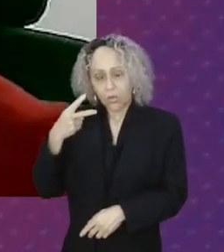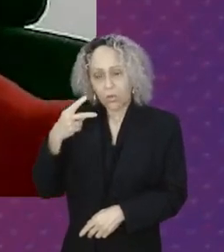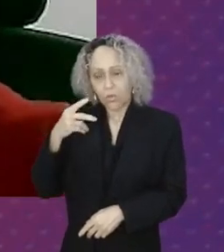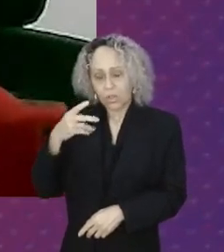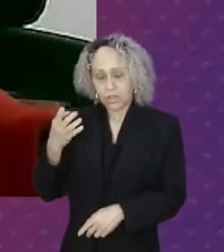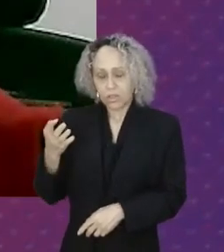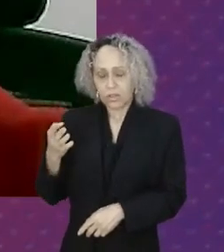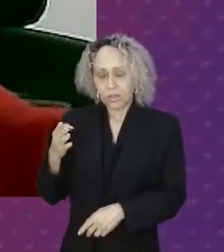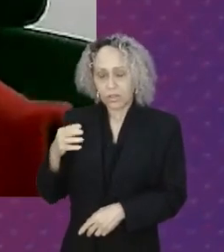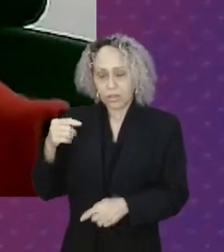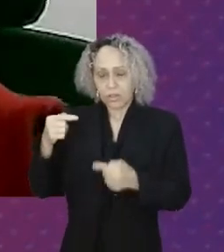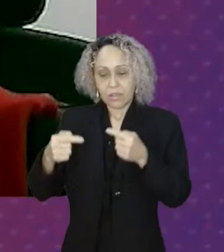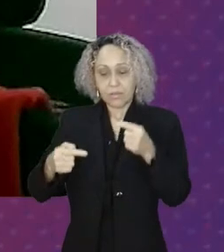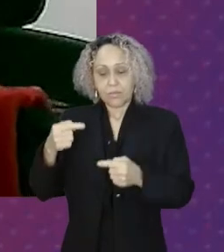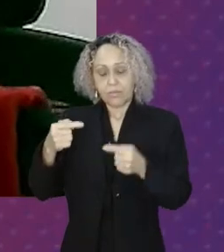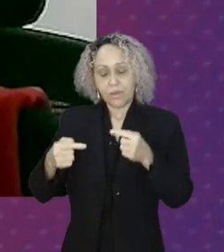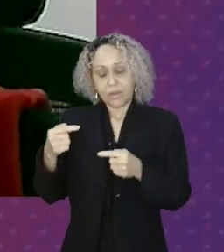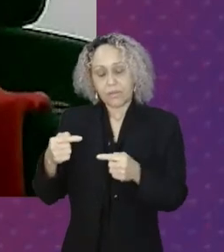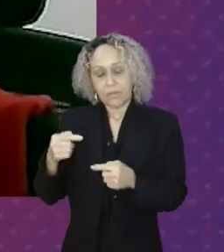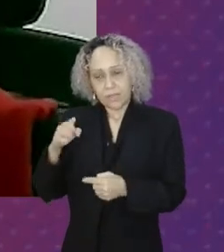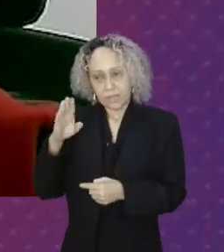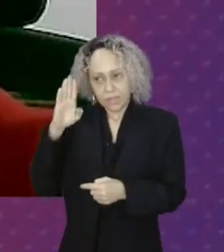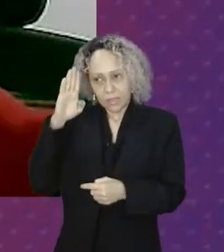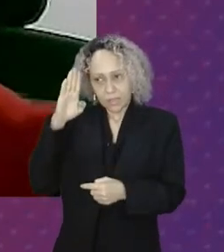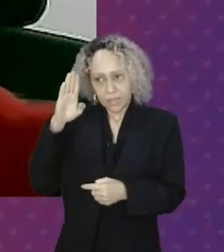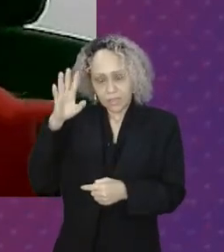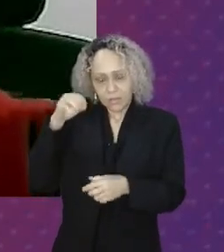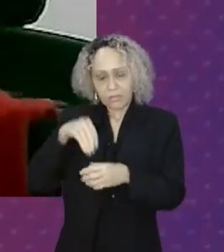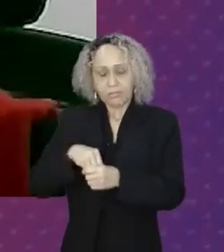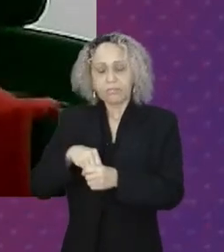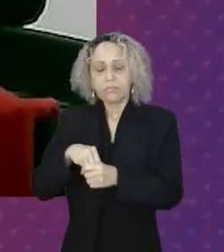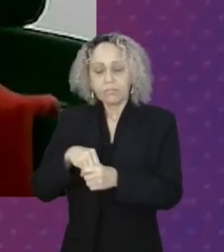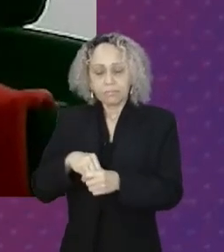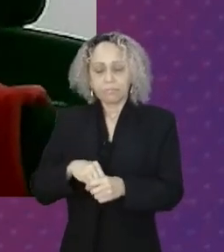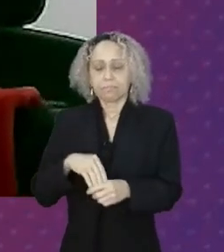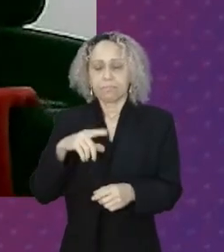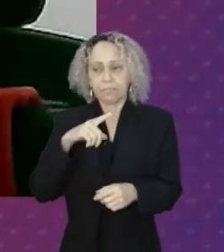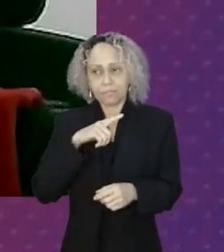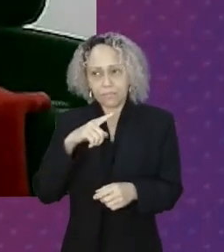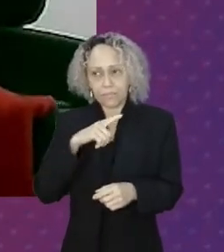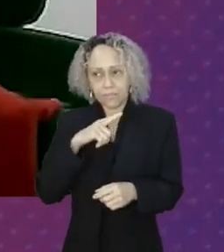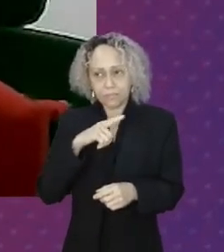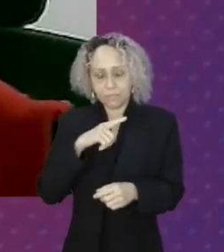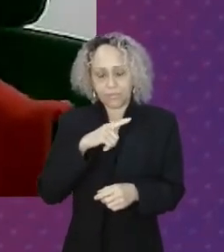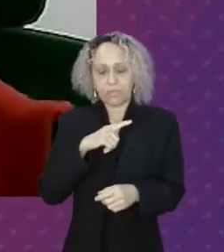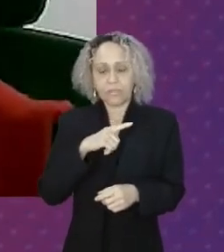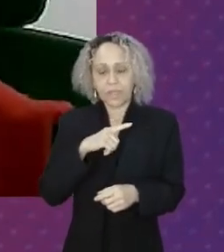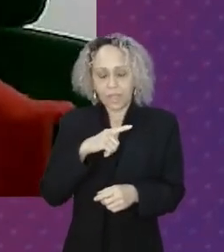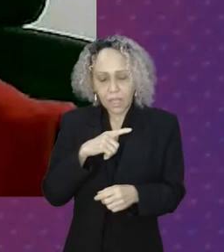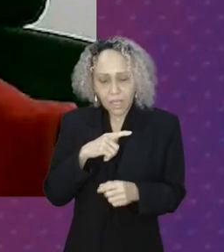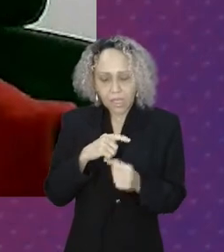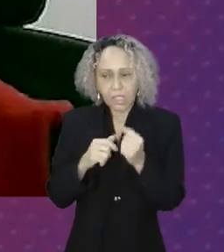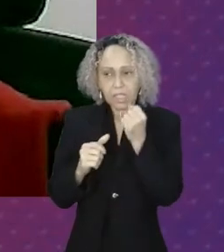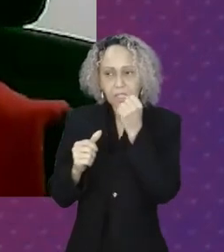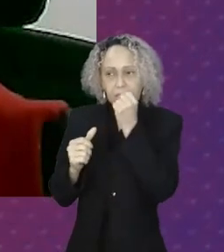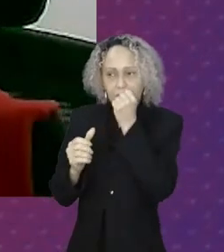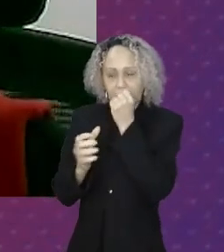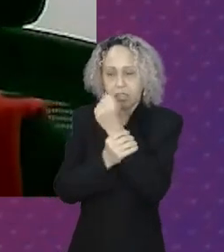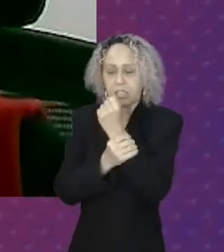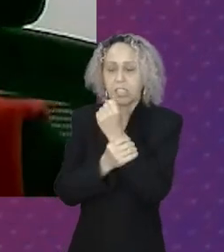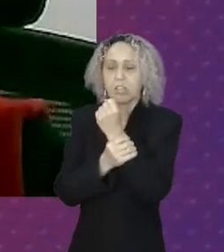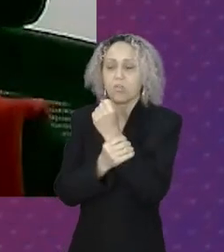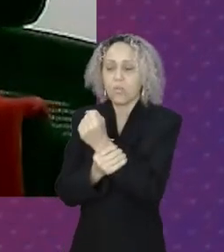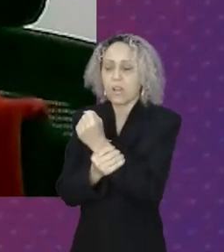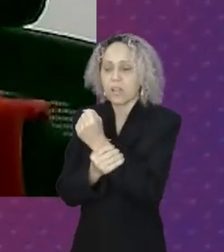política, tenham um esquema de segurança para que possam exercer os seus mandatos.